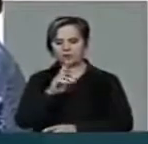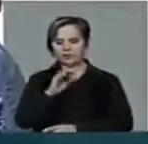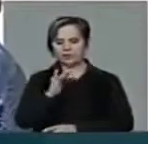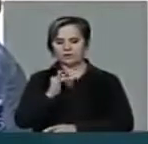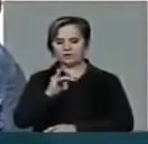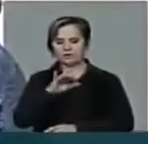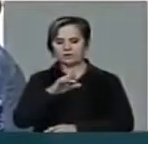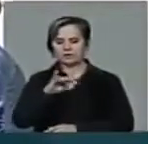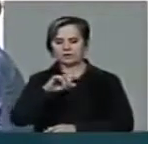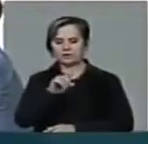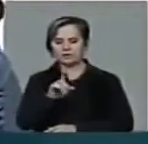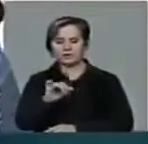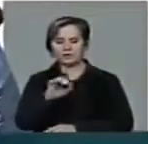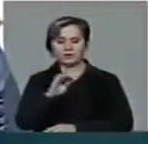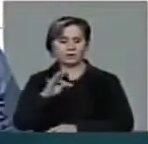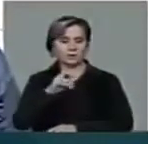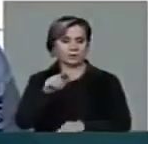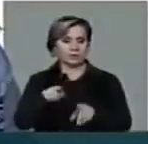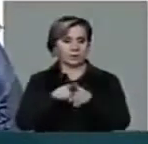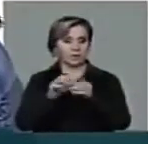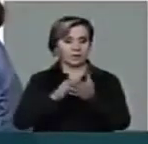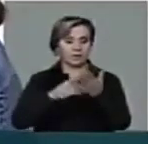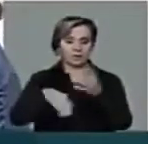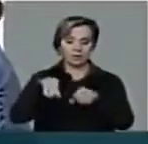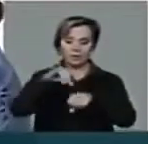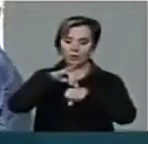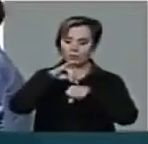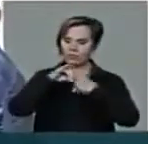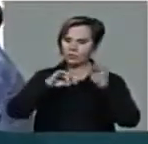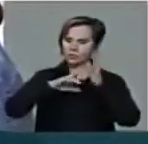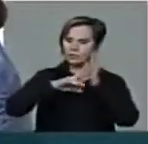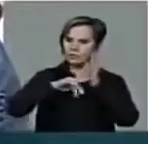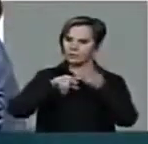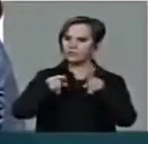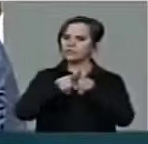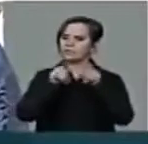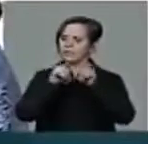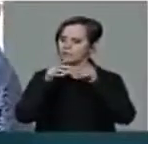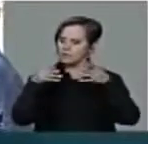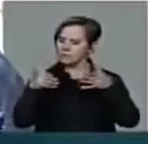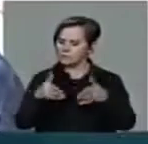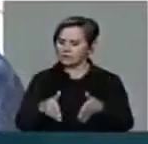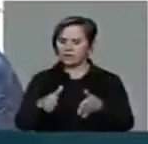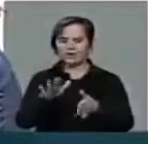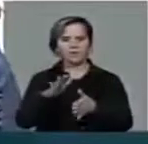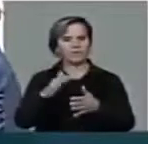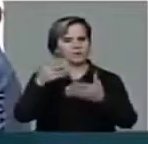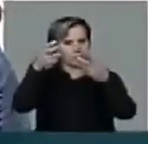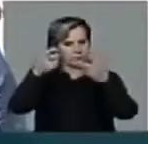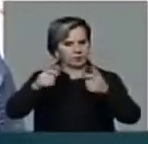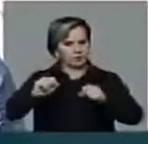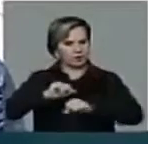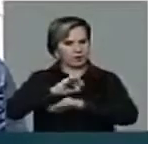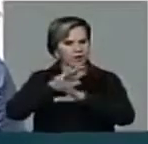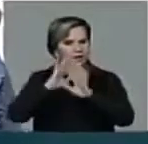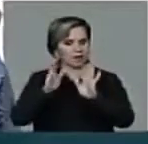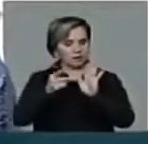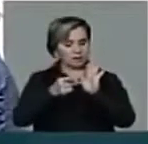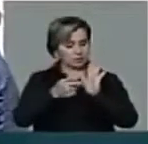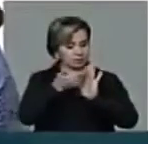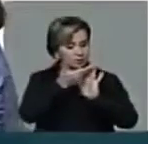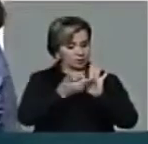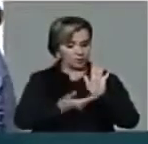as centrais sindicais. E ali ficou absolutamente compreendido que este